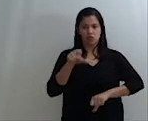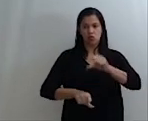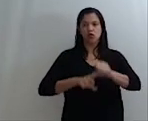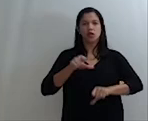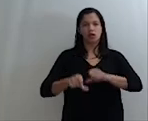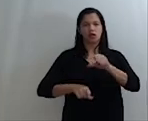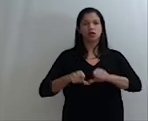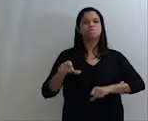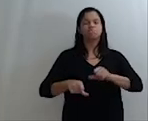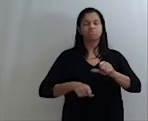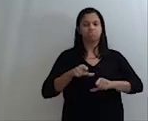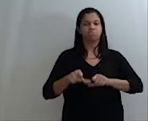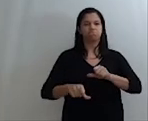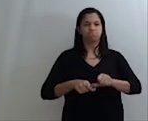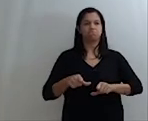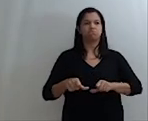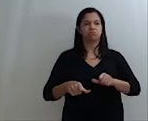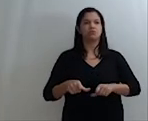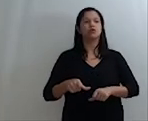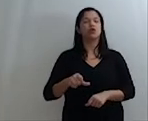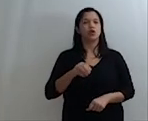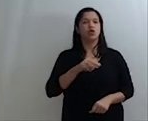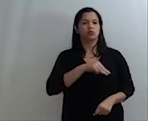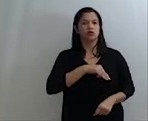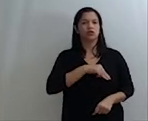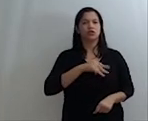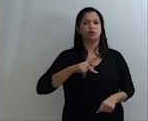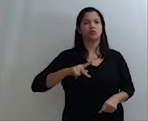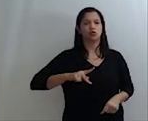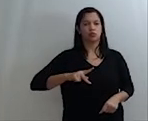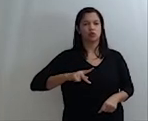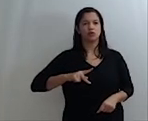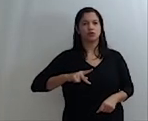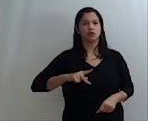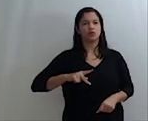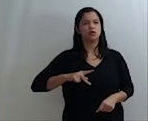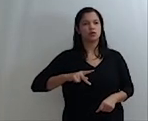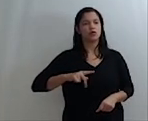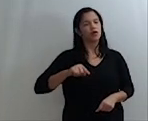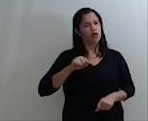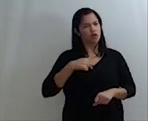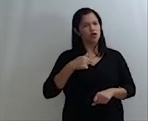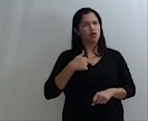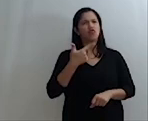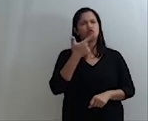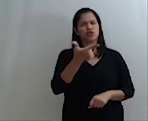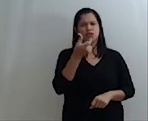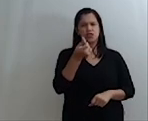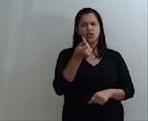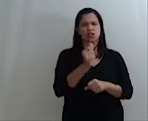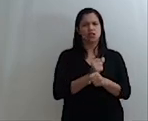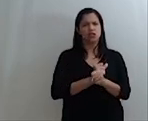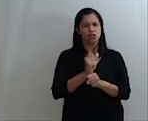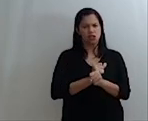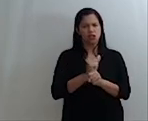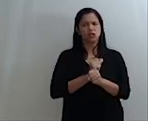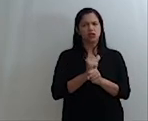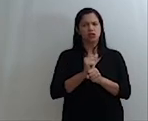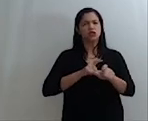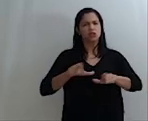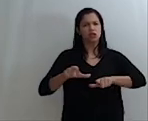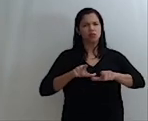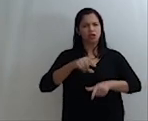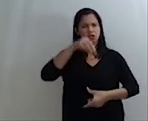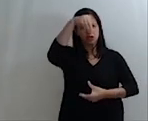Público eu chamo aqui a atenção do Ministério Público fui fui do Ministério Público durante 26 anos Ministério Público é defensor da